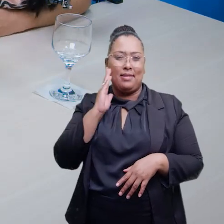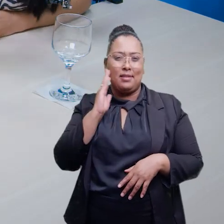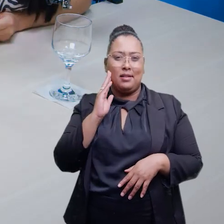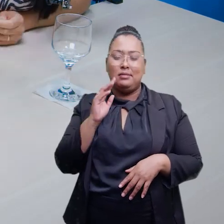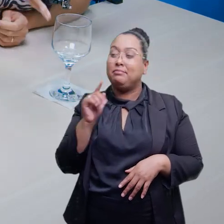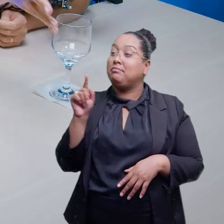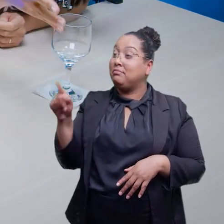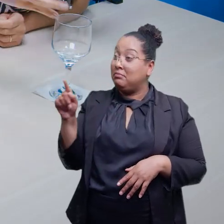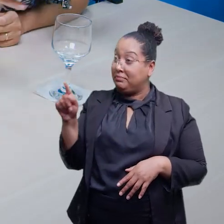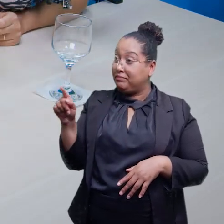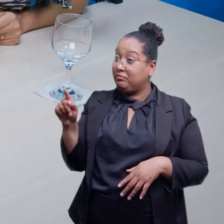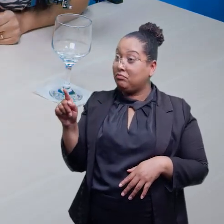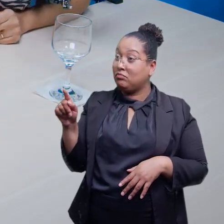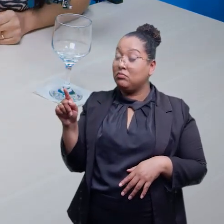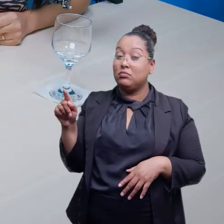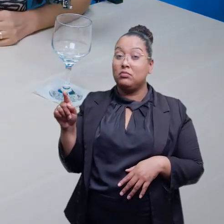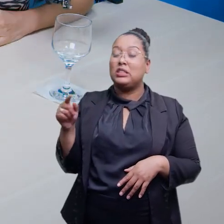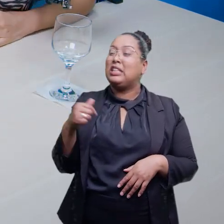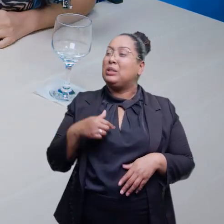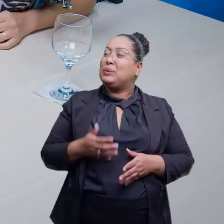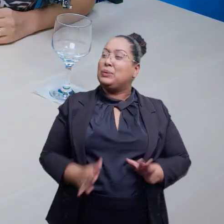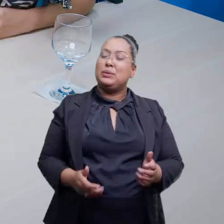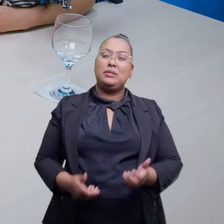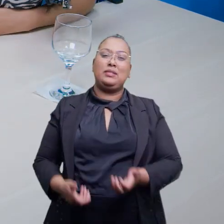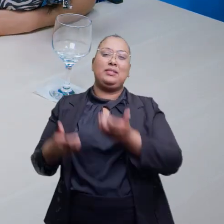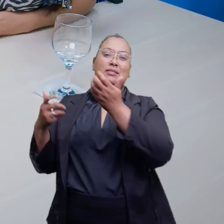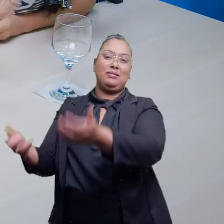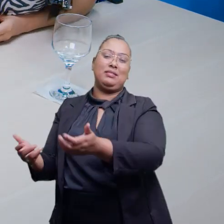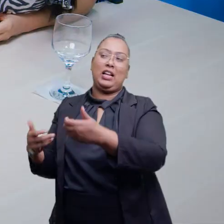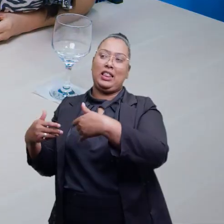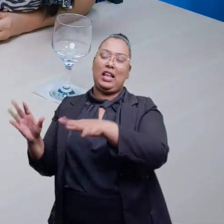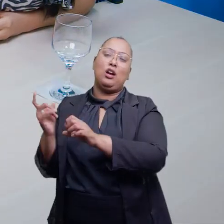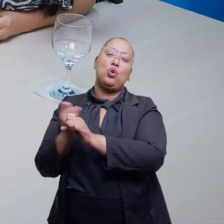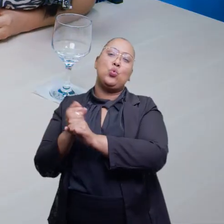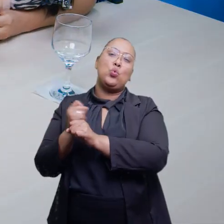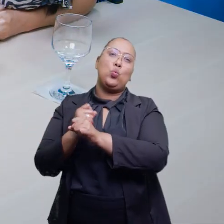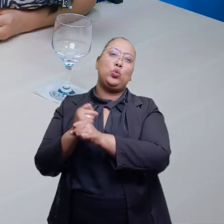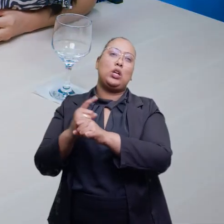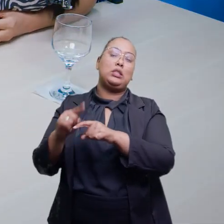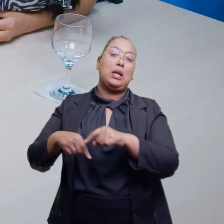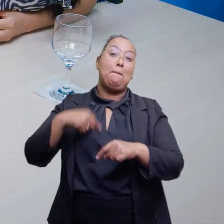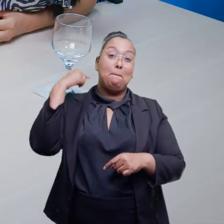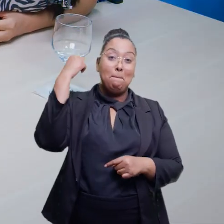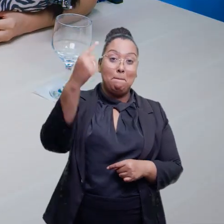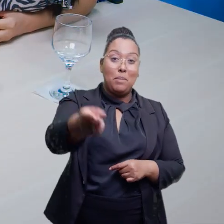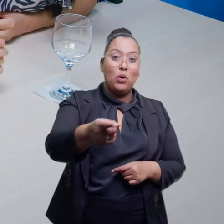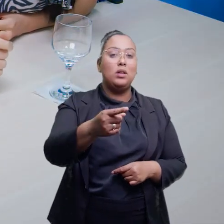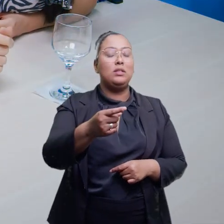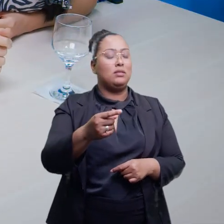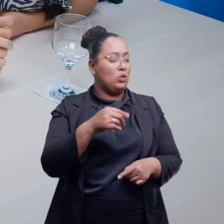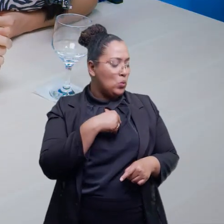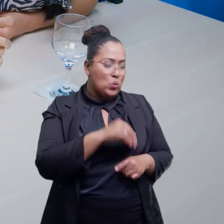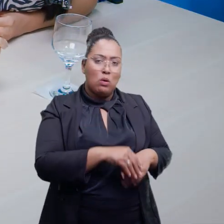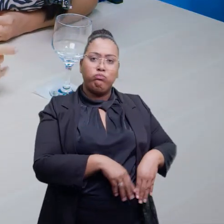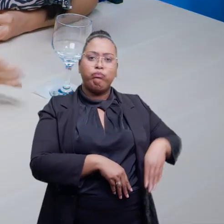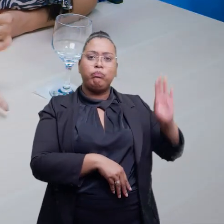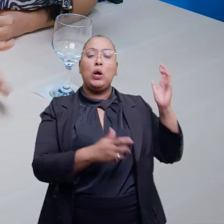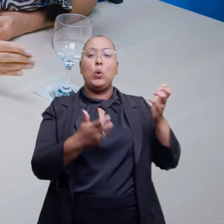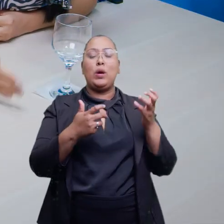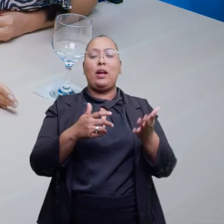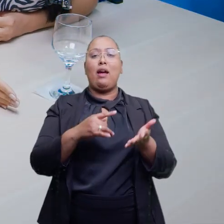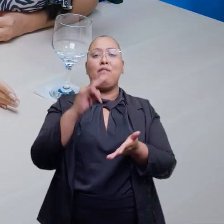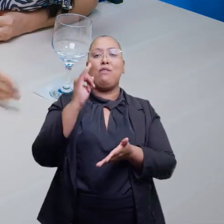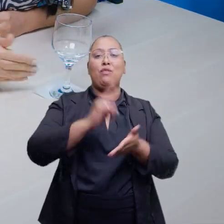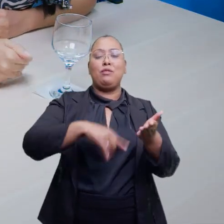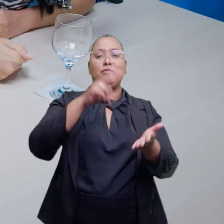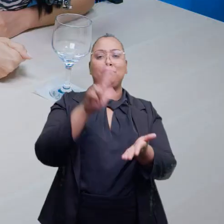ali a cuidar e aí deixa sob a responsabilidade daquela pessoa. E aí, muitos anos depois, a pessoa entra, né, para regularizar essa adoção. A